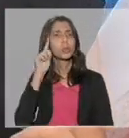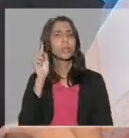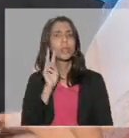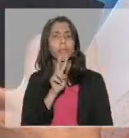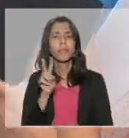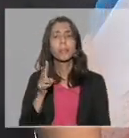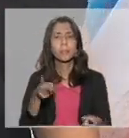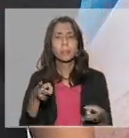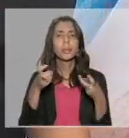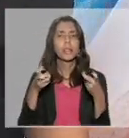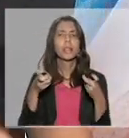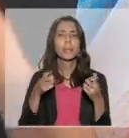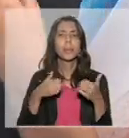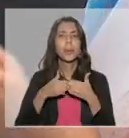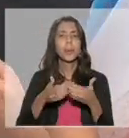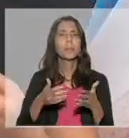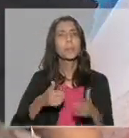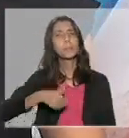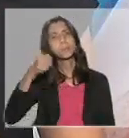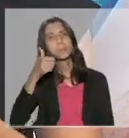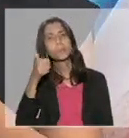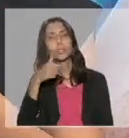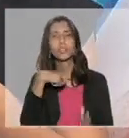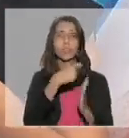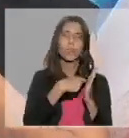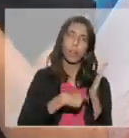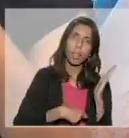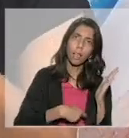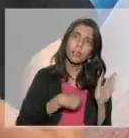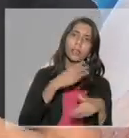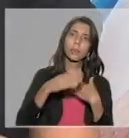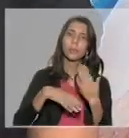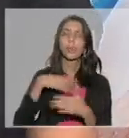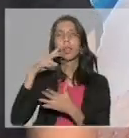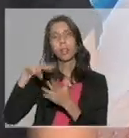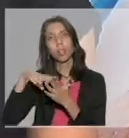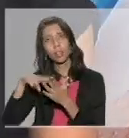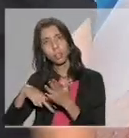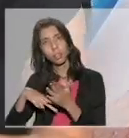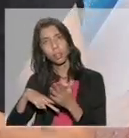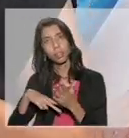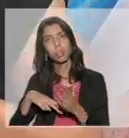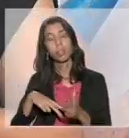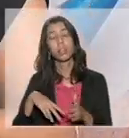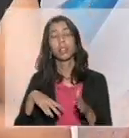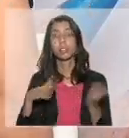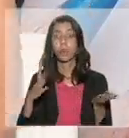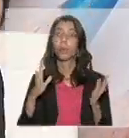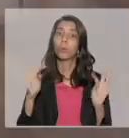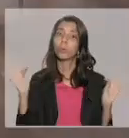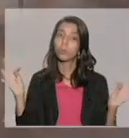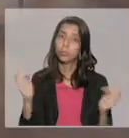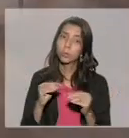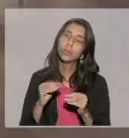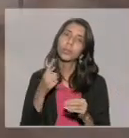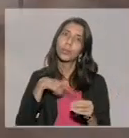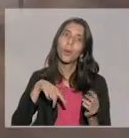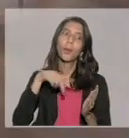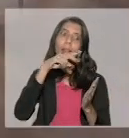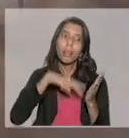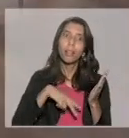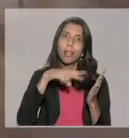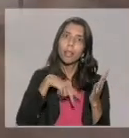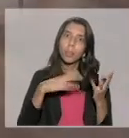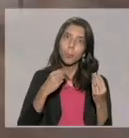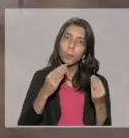dia a dia, o que você percebe? O que começa primeiro? A pessoa escrevendo e aí começa a ler mais? Em geral, de tanto ler, a